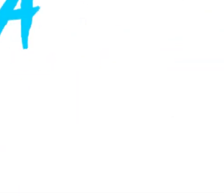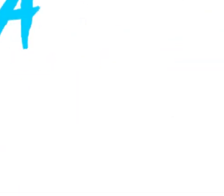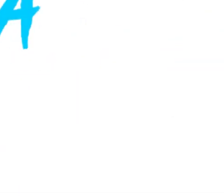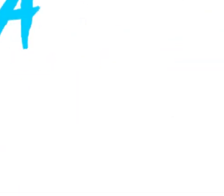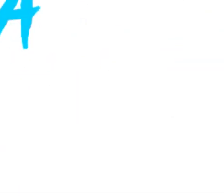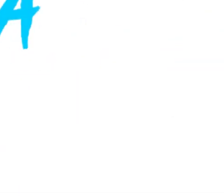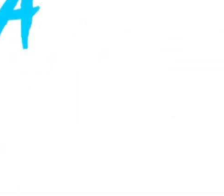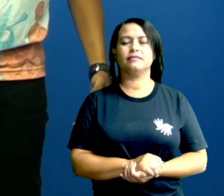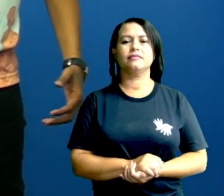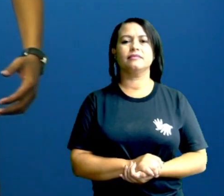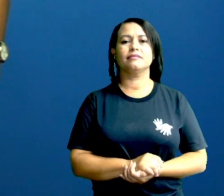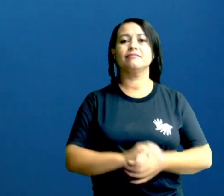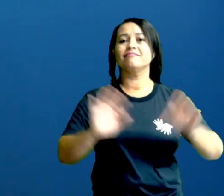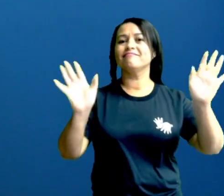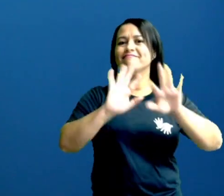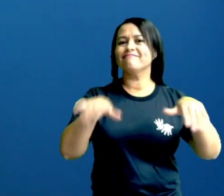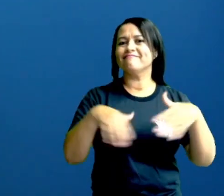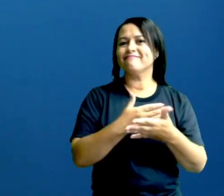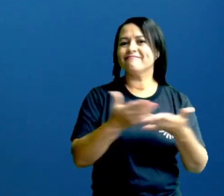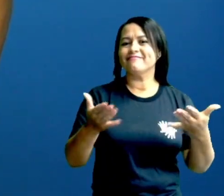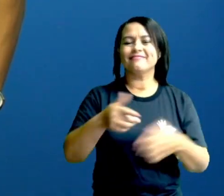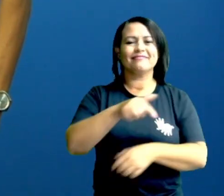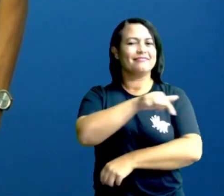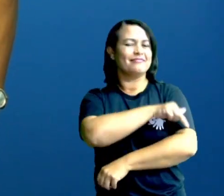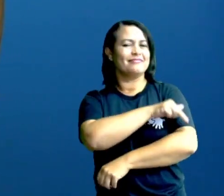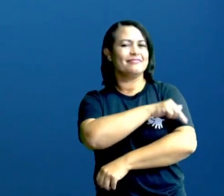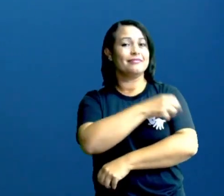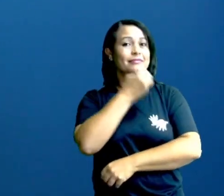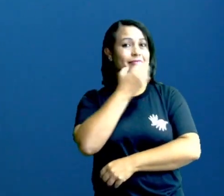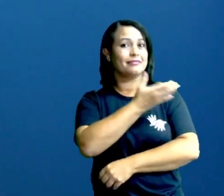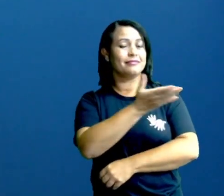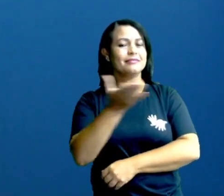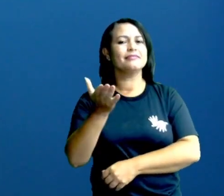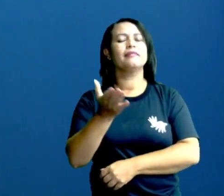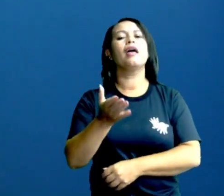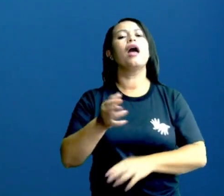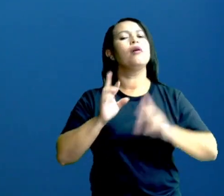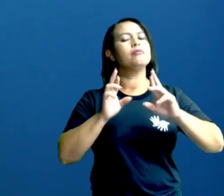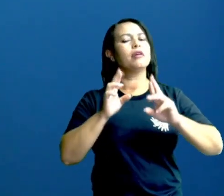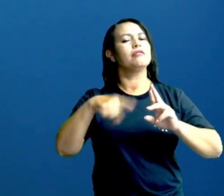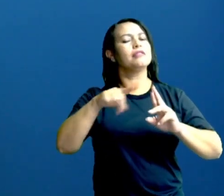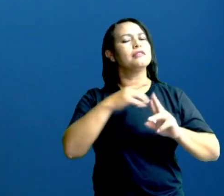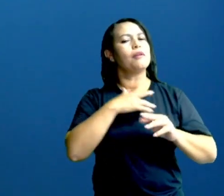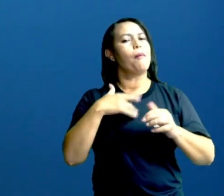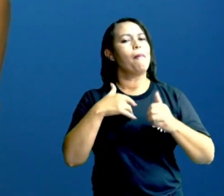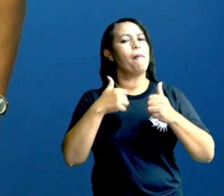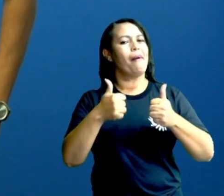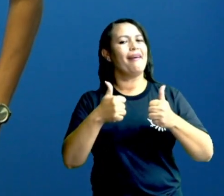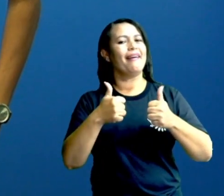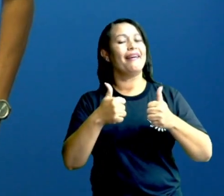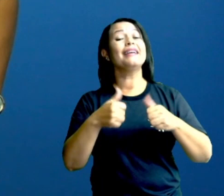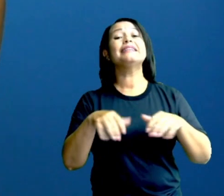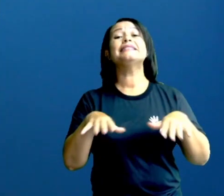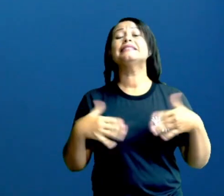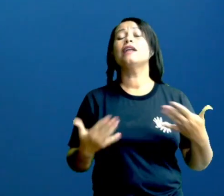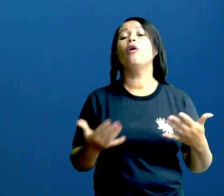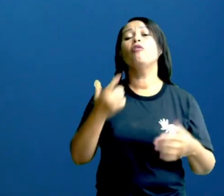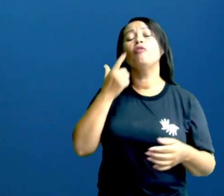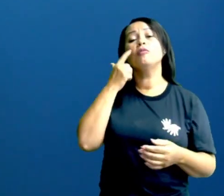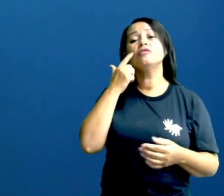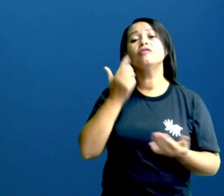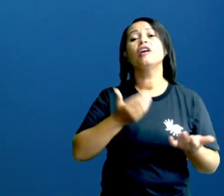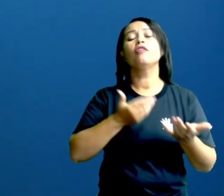o Olá pessoal do 7º ano tudo bem com vocês Espero que vocês estejam bem né Então